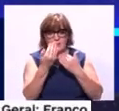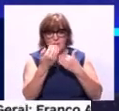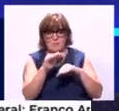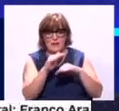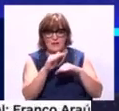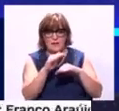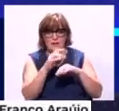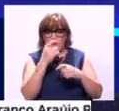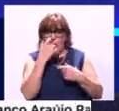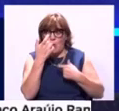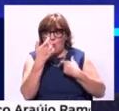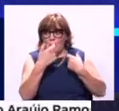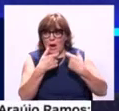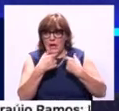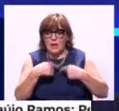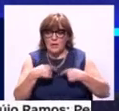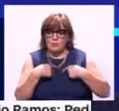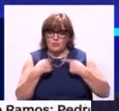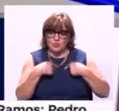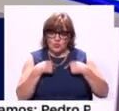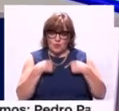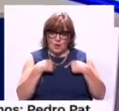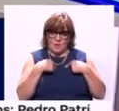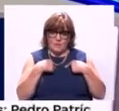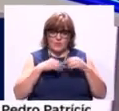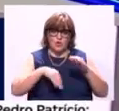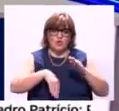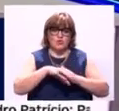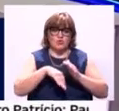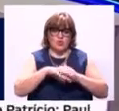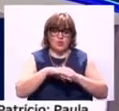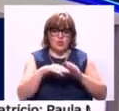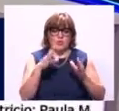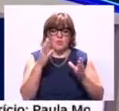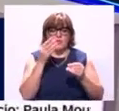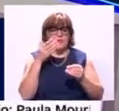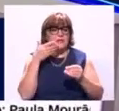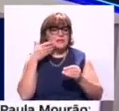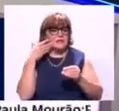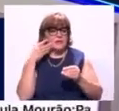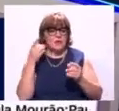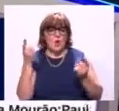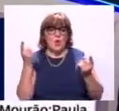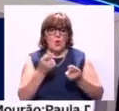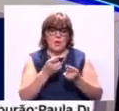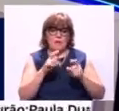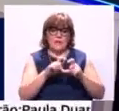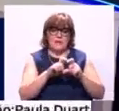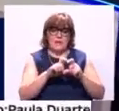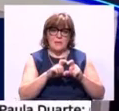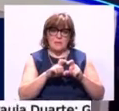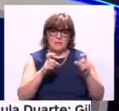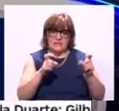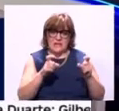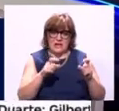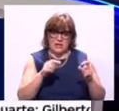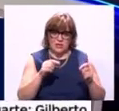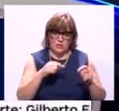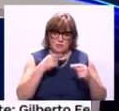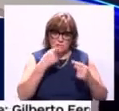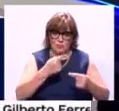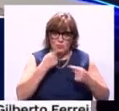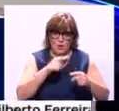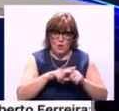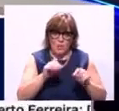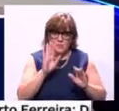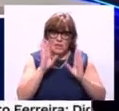uma parte humana, pessoal. Ou seja, os jogadores muito, muito cedo começam os empresários em cima deles. Temos que